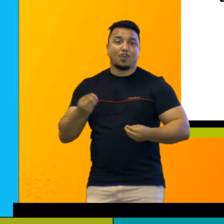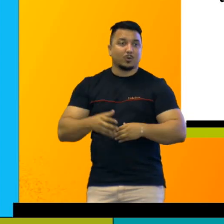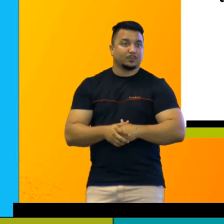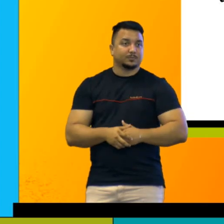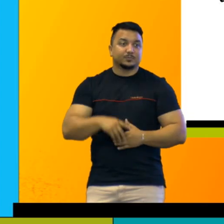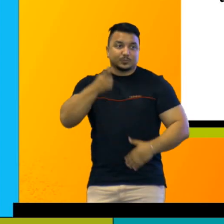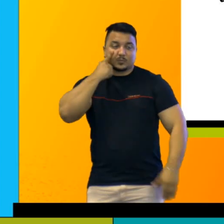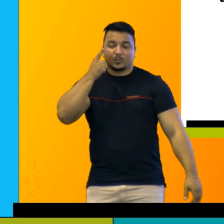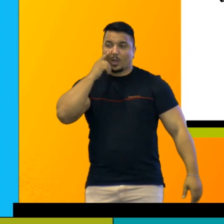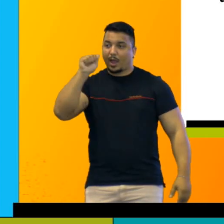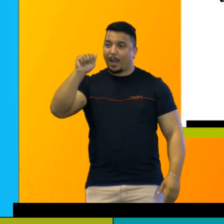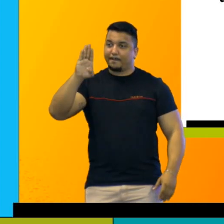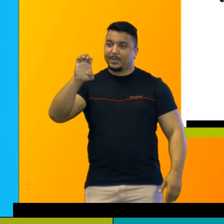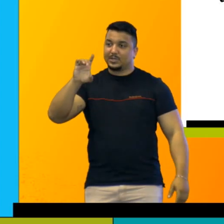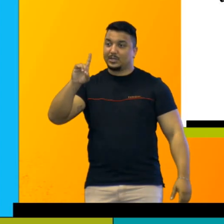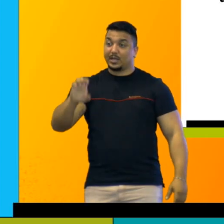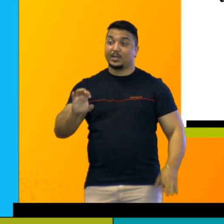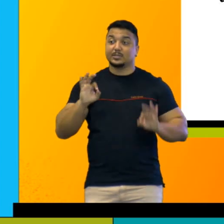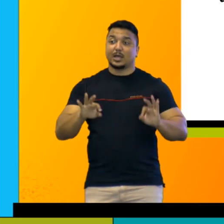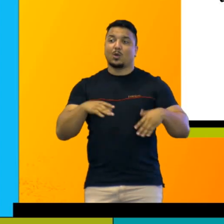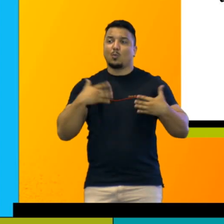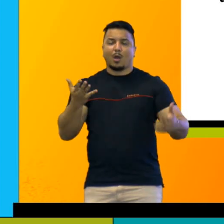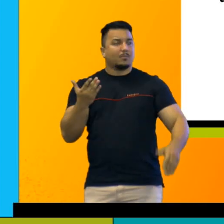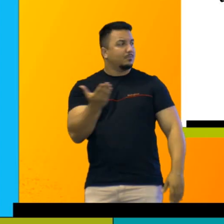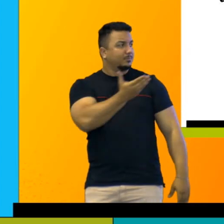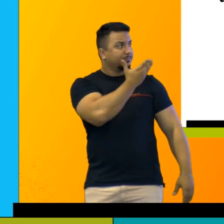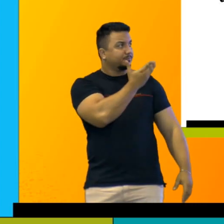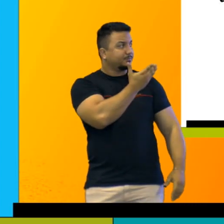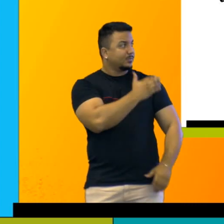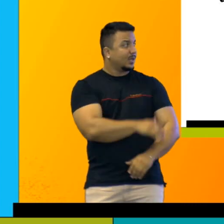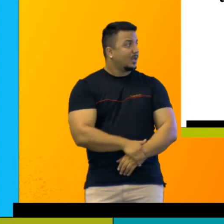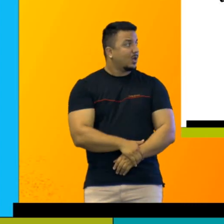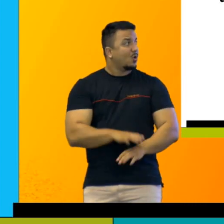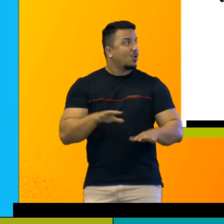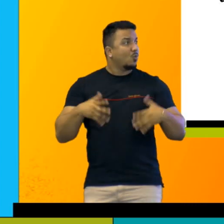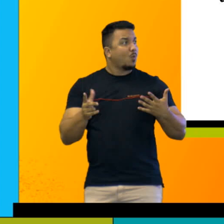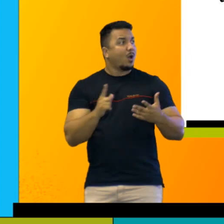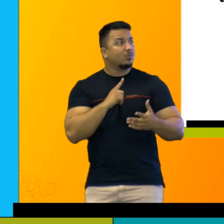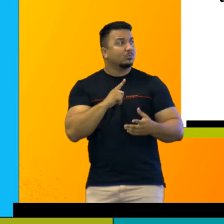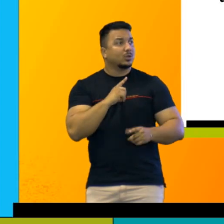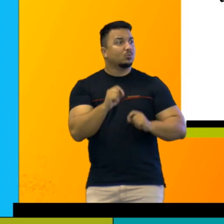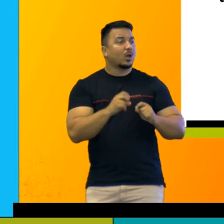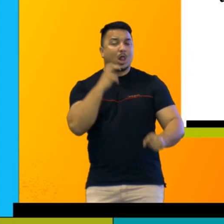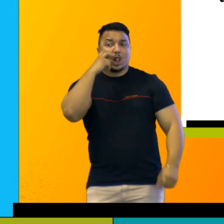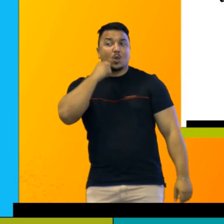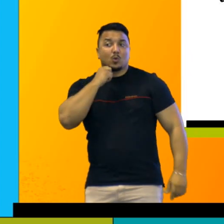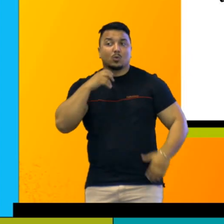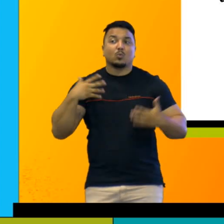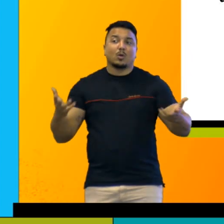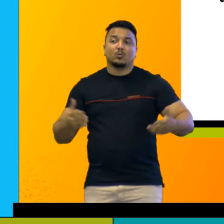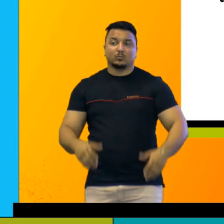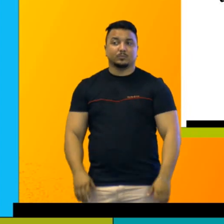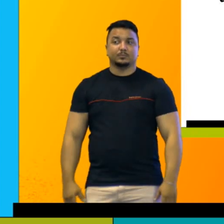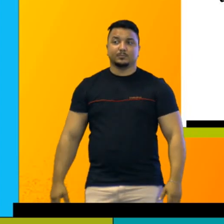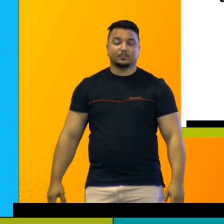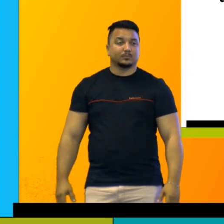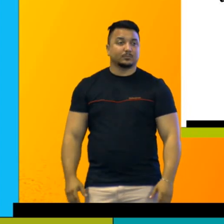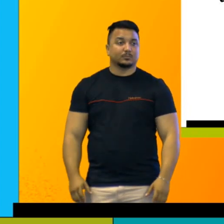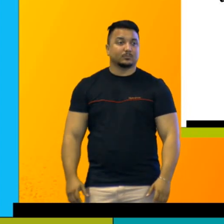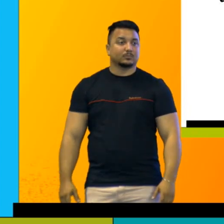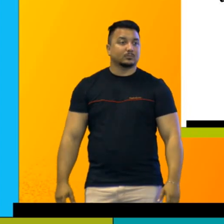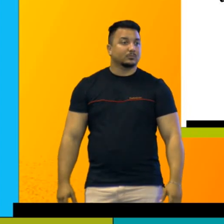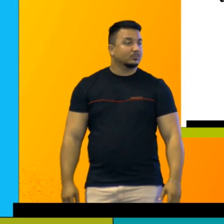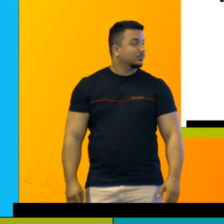para as opções e me diz. Qual é a expressão que vai me dar o lucro? Letra